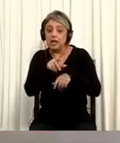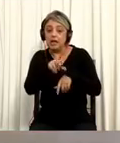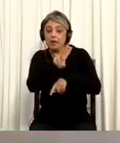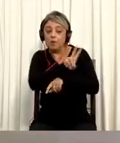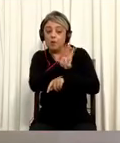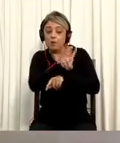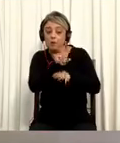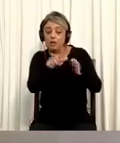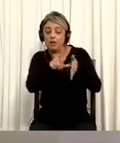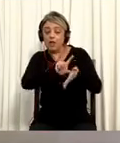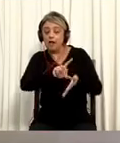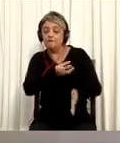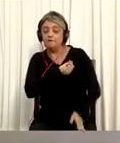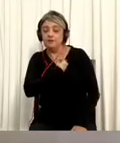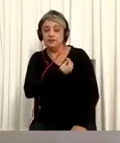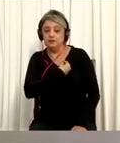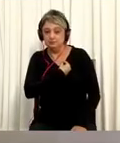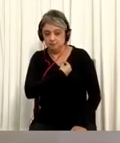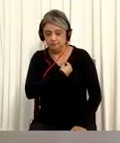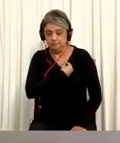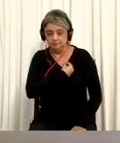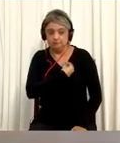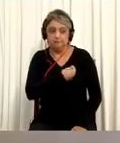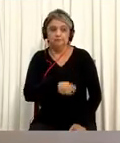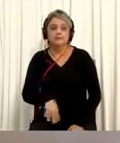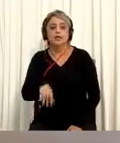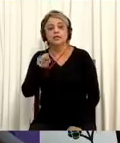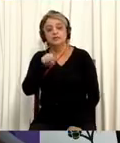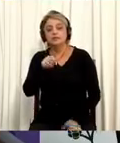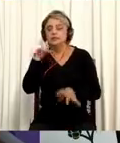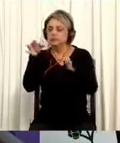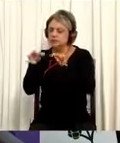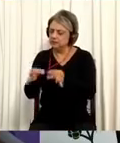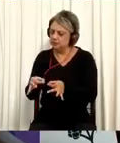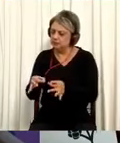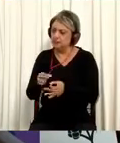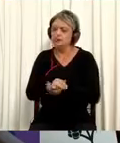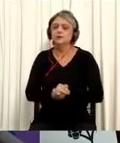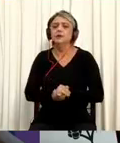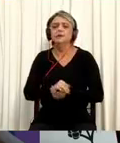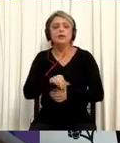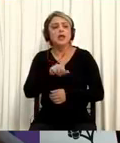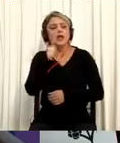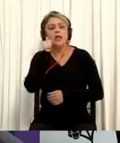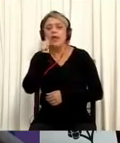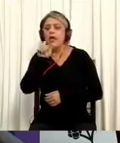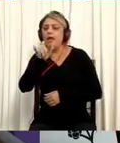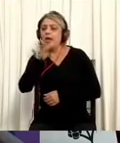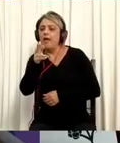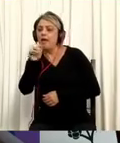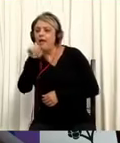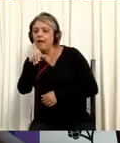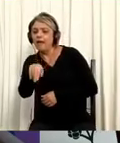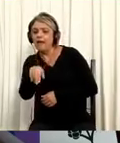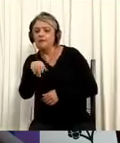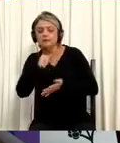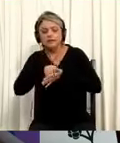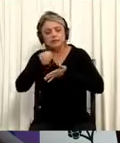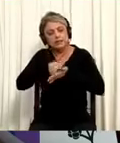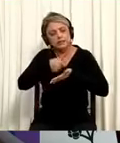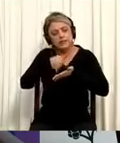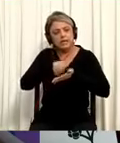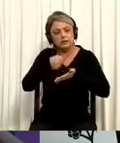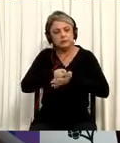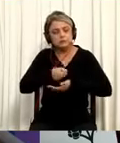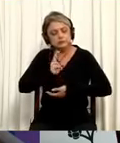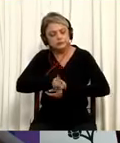preservação das vidas. É isso que importa. Sim, justamente. E, Ellen, você, né, que está na luta aí há